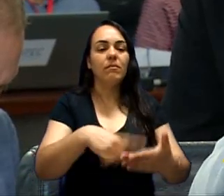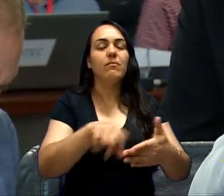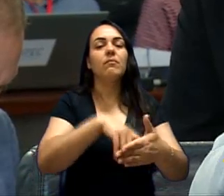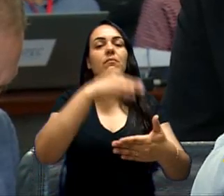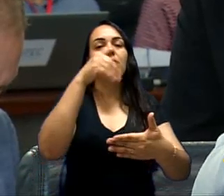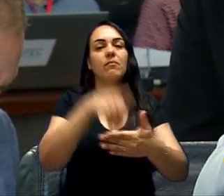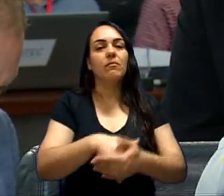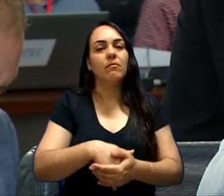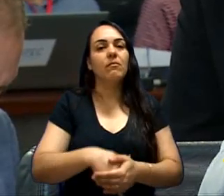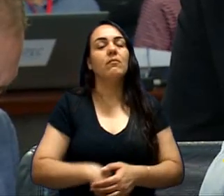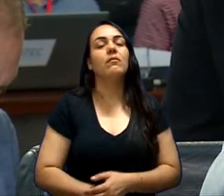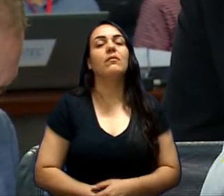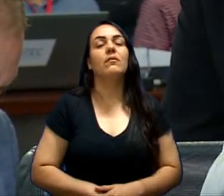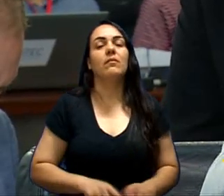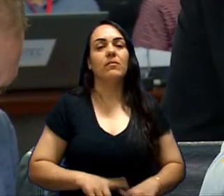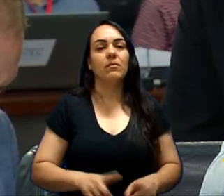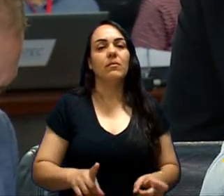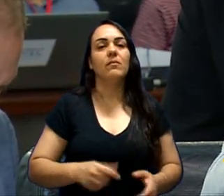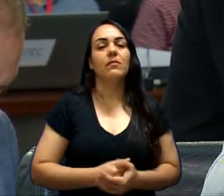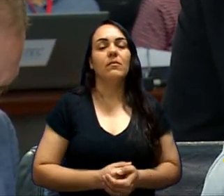veto.